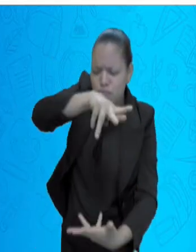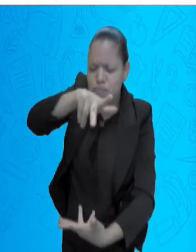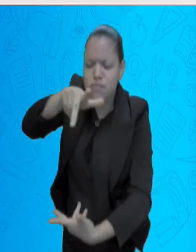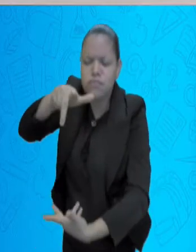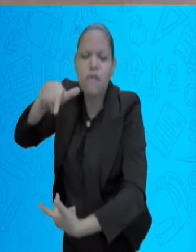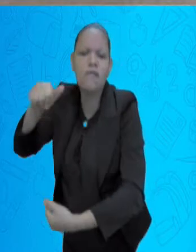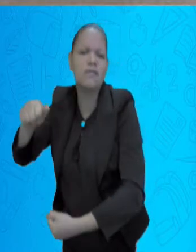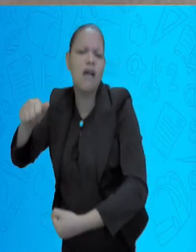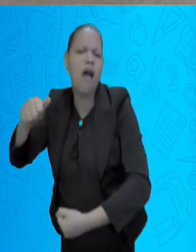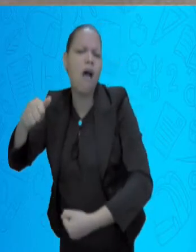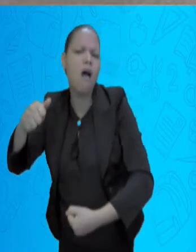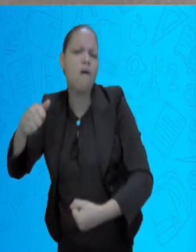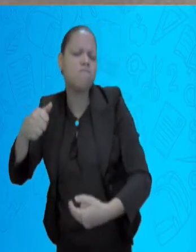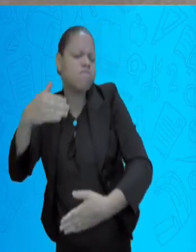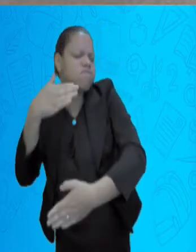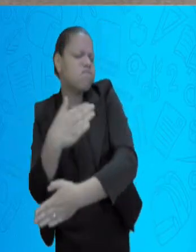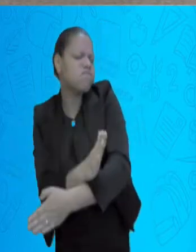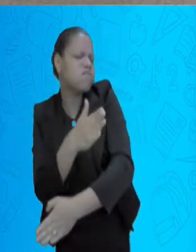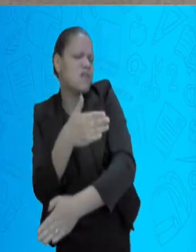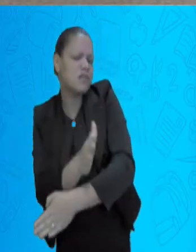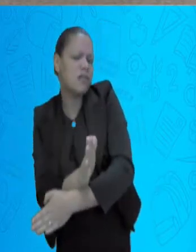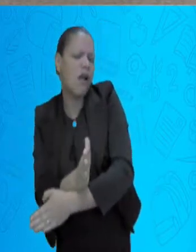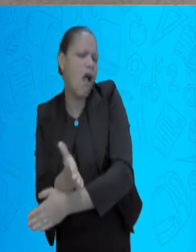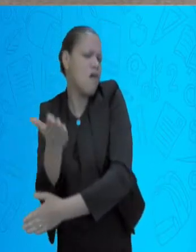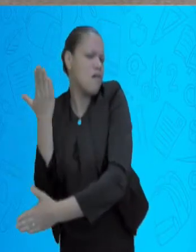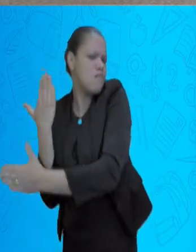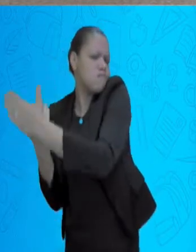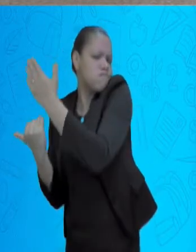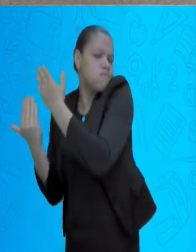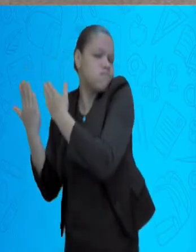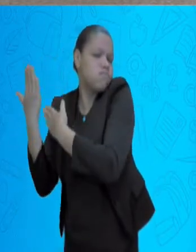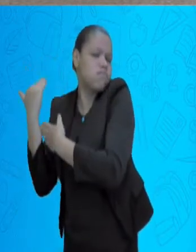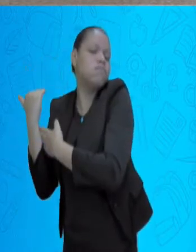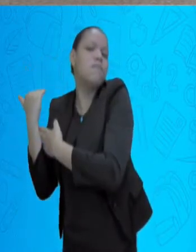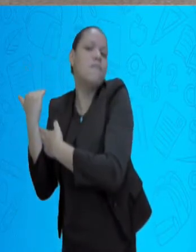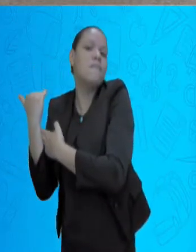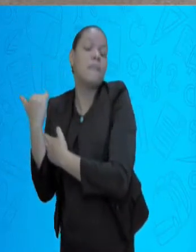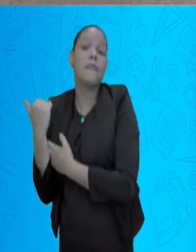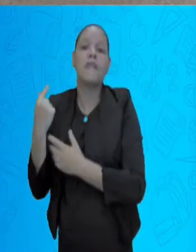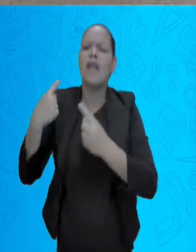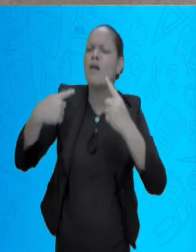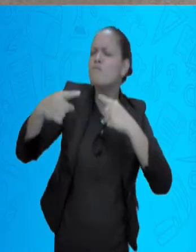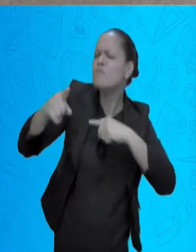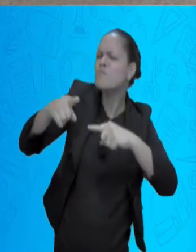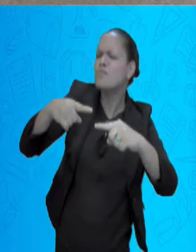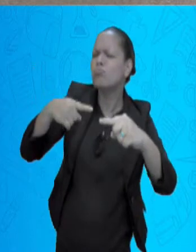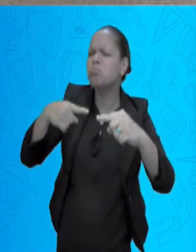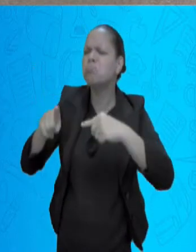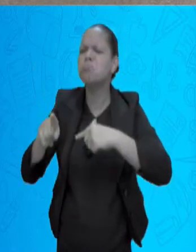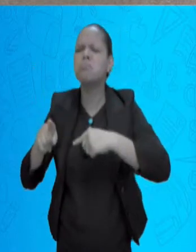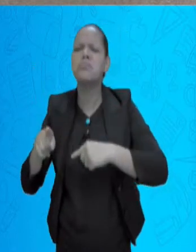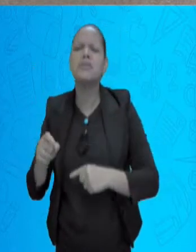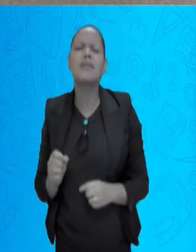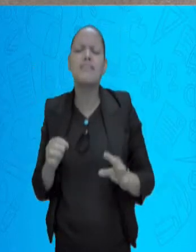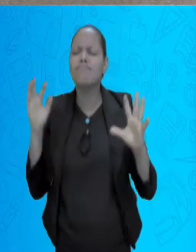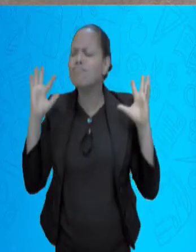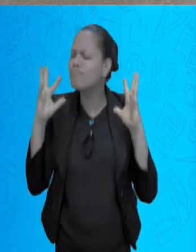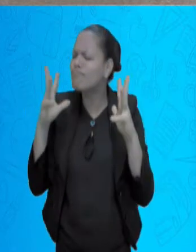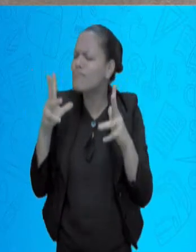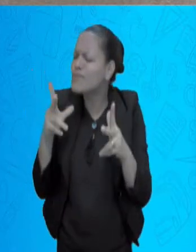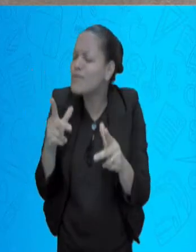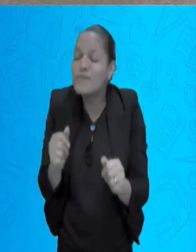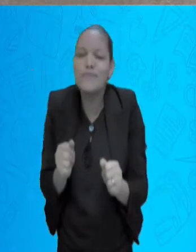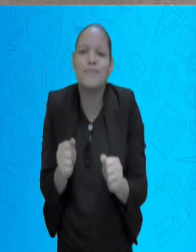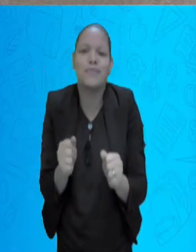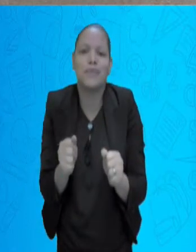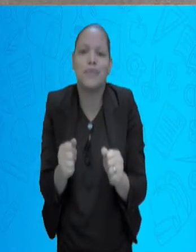pré-história. Ou seja, a música está presente em tudo. Existe música para quem está feliz, existe música para quem